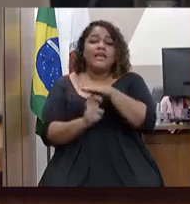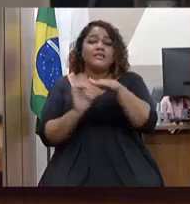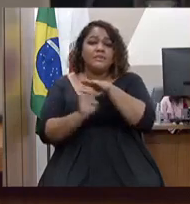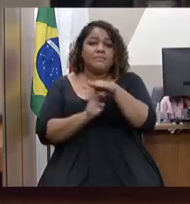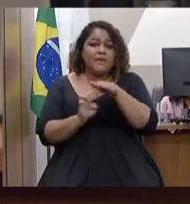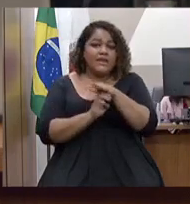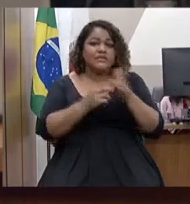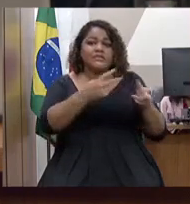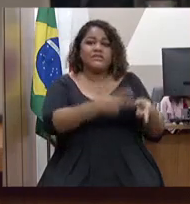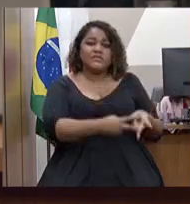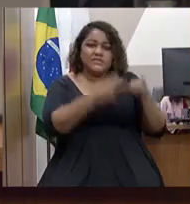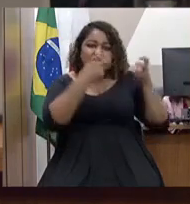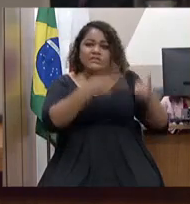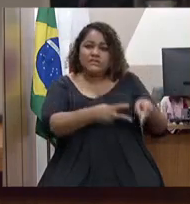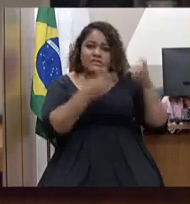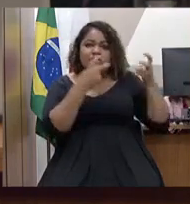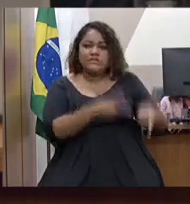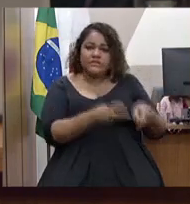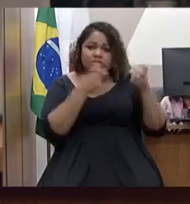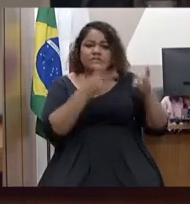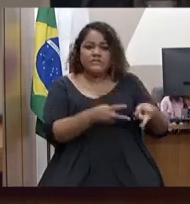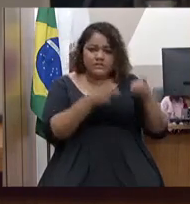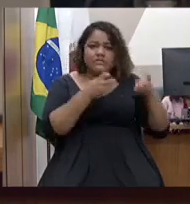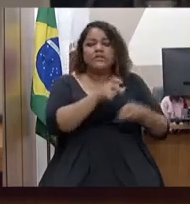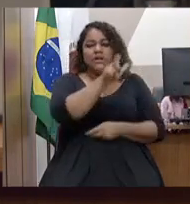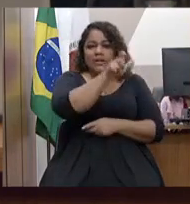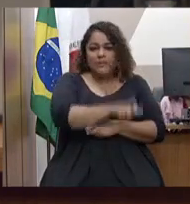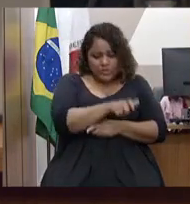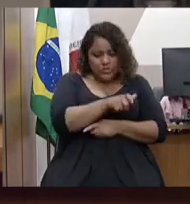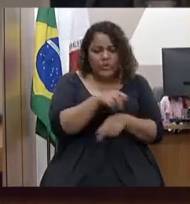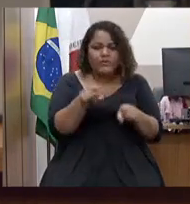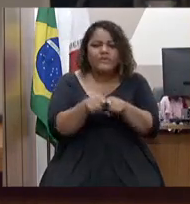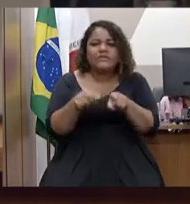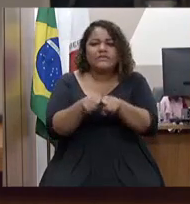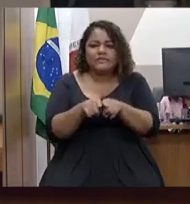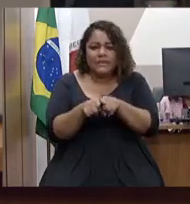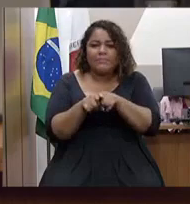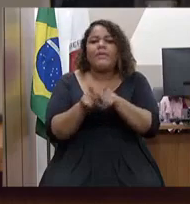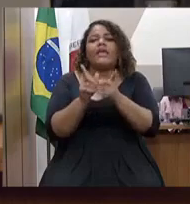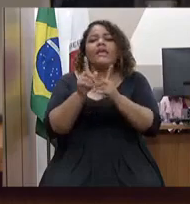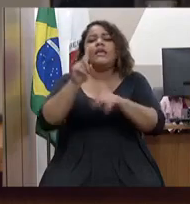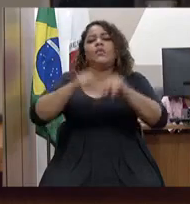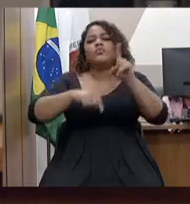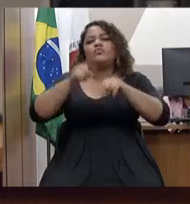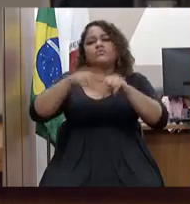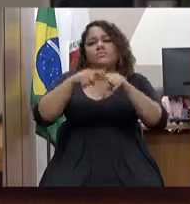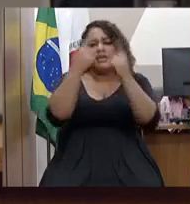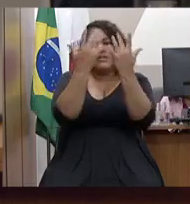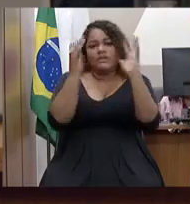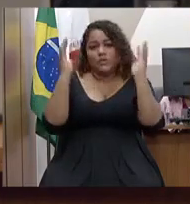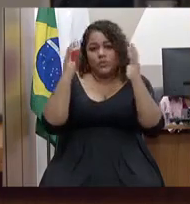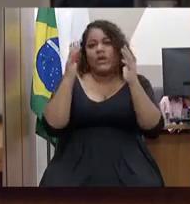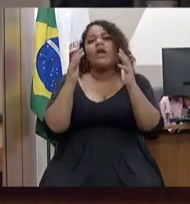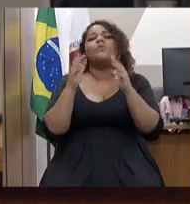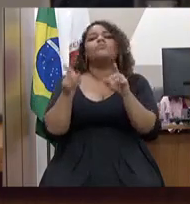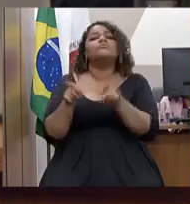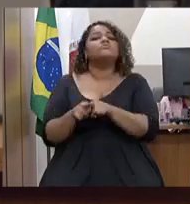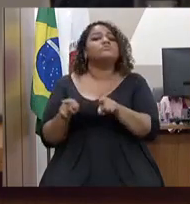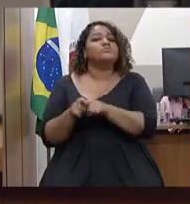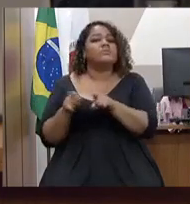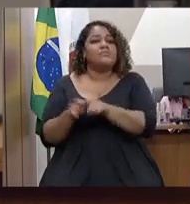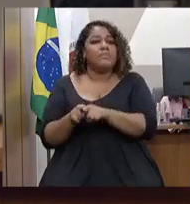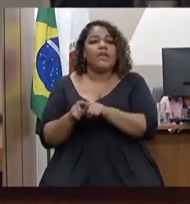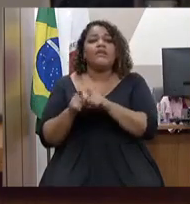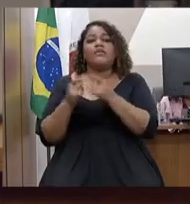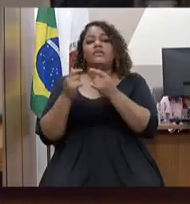obra as riquezas os bens naturais né e não podemos esquecer os dados apagados os dados que não